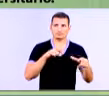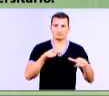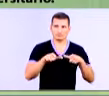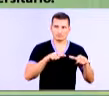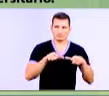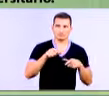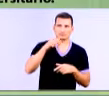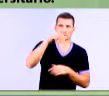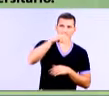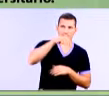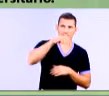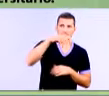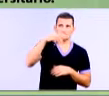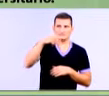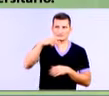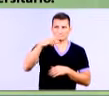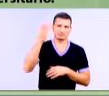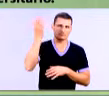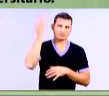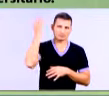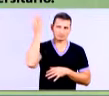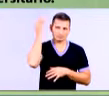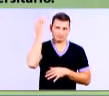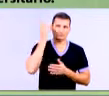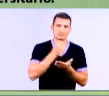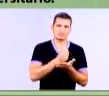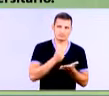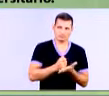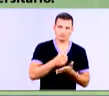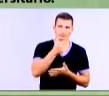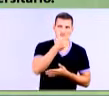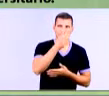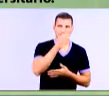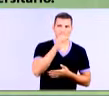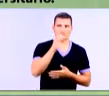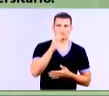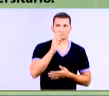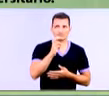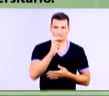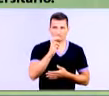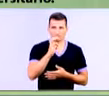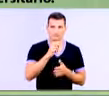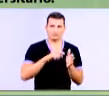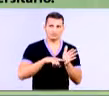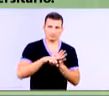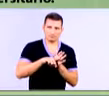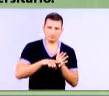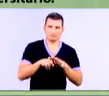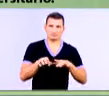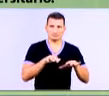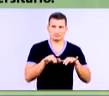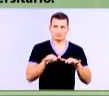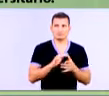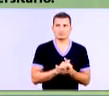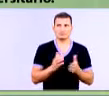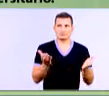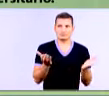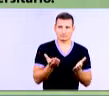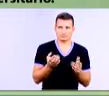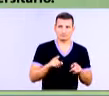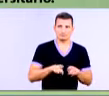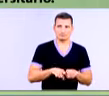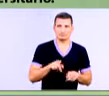Público desde 2005 como analista programador e hoje, né, sou professor